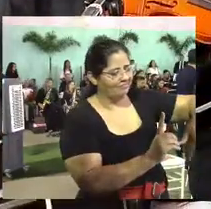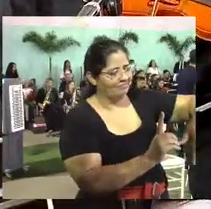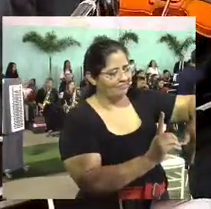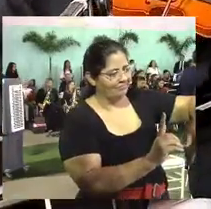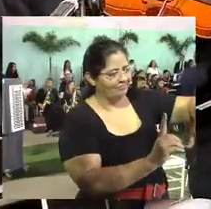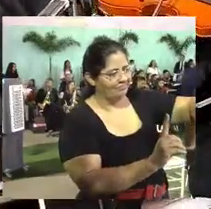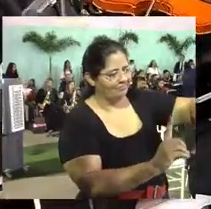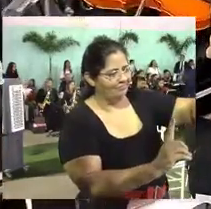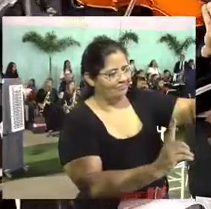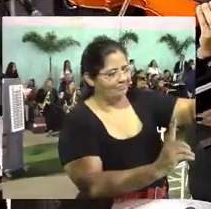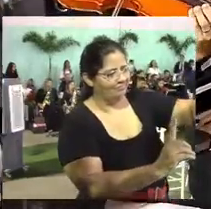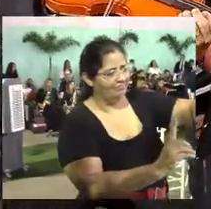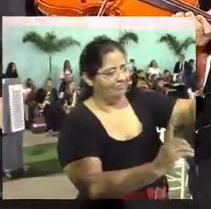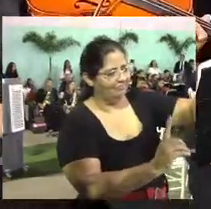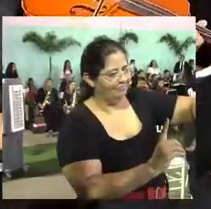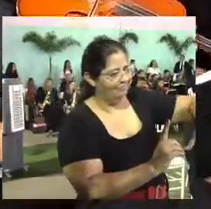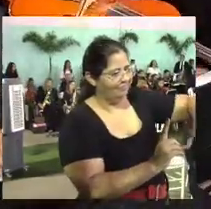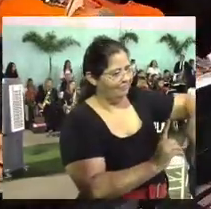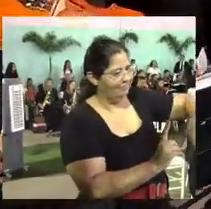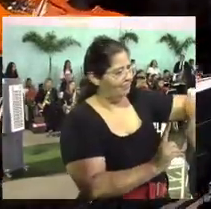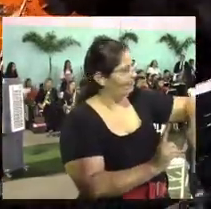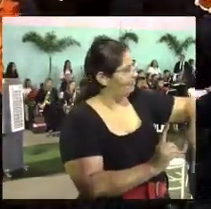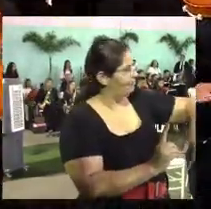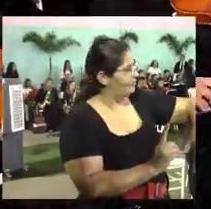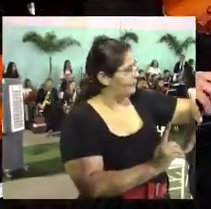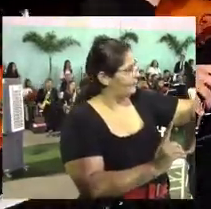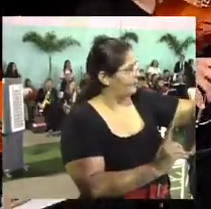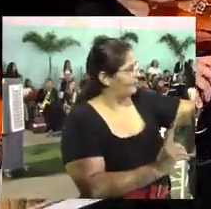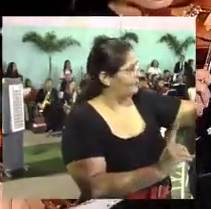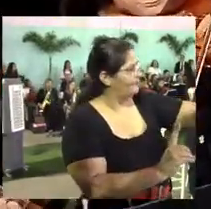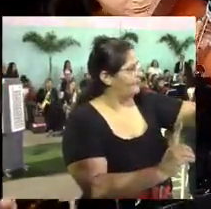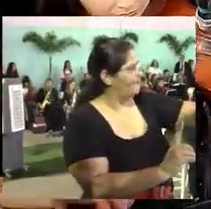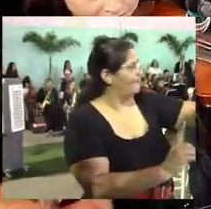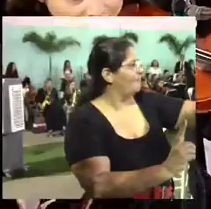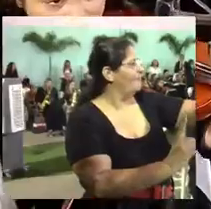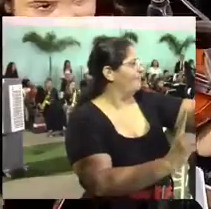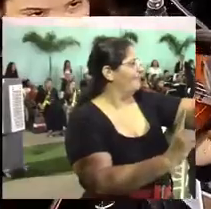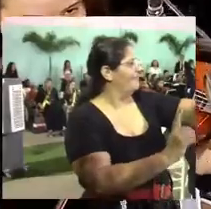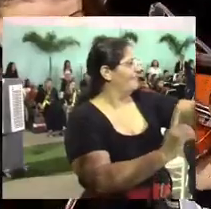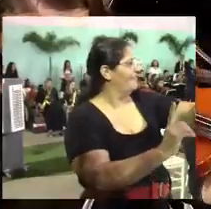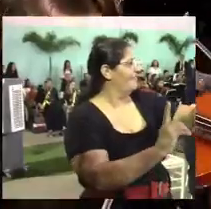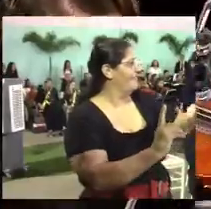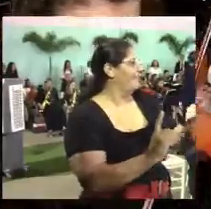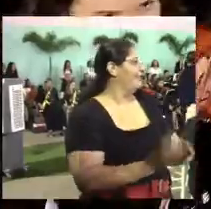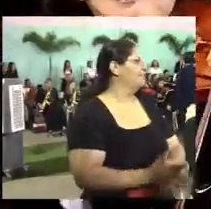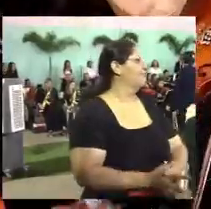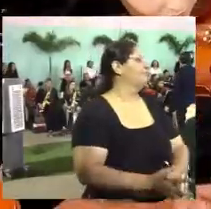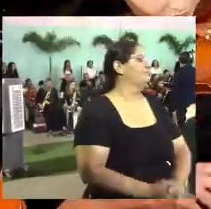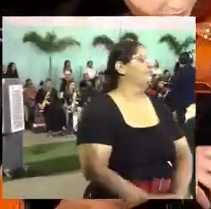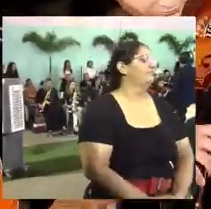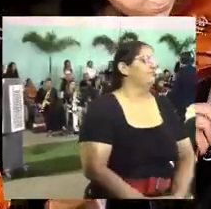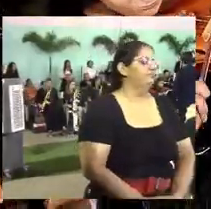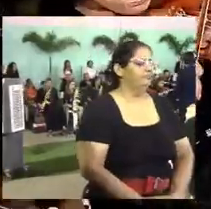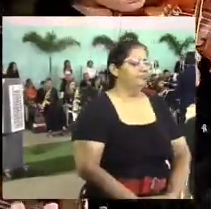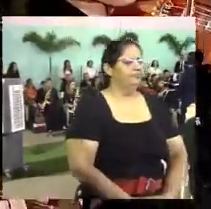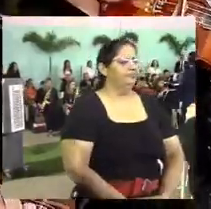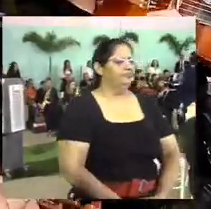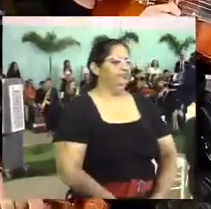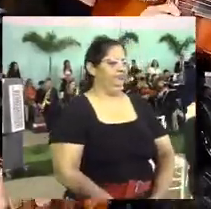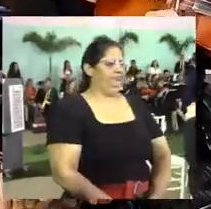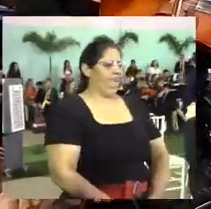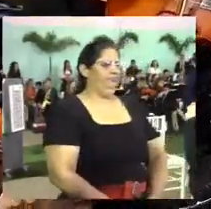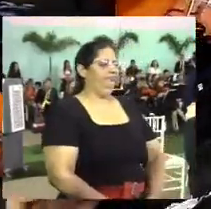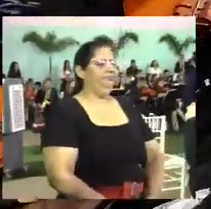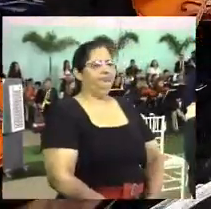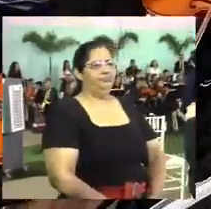tudo eu vou cuidar Amém graças a Deus amanhã